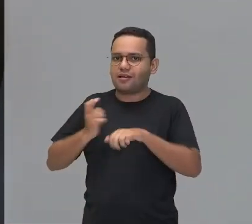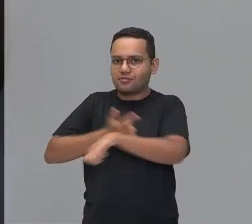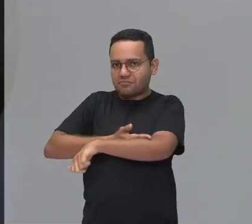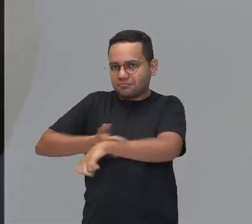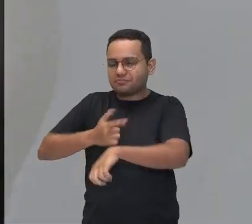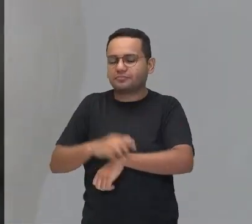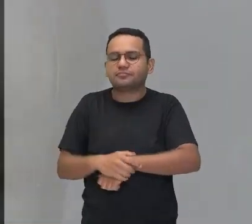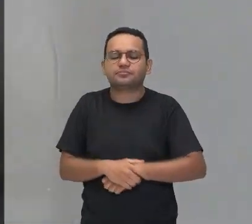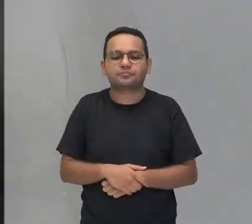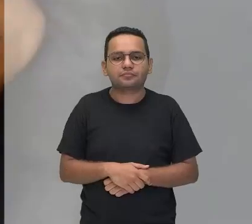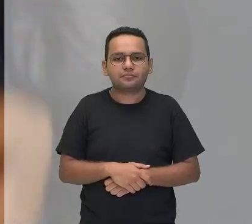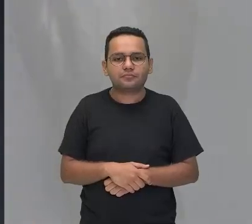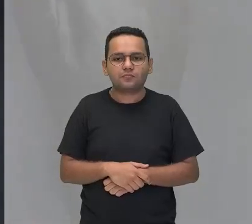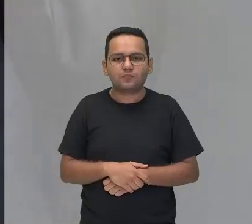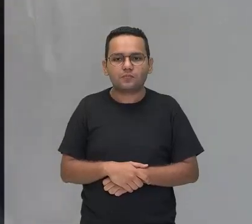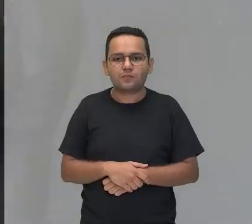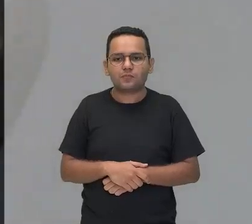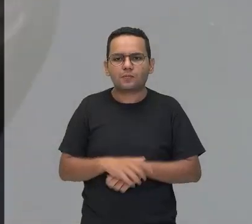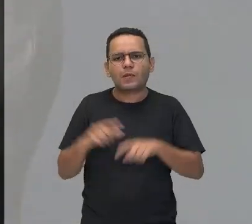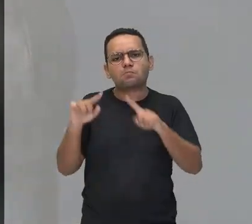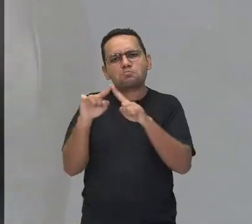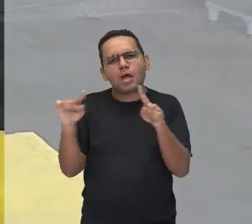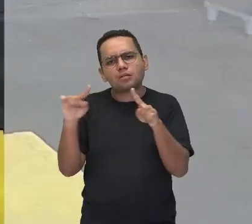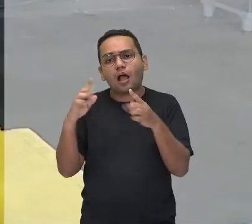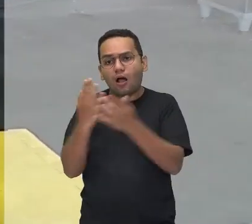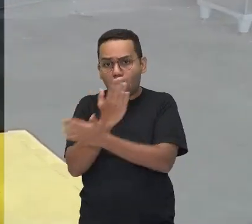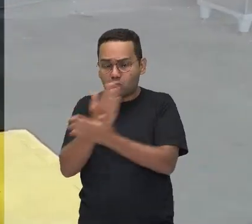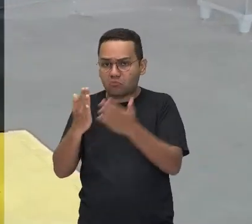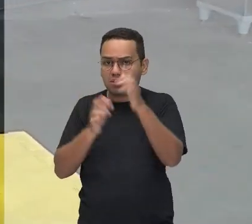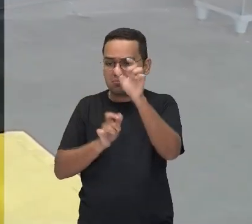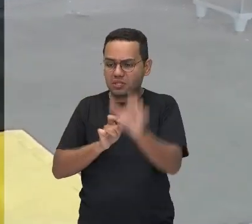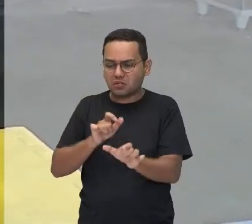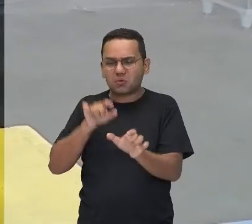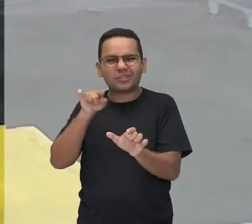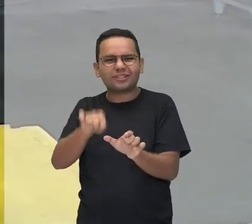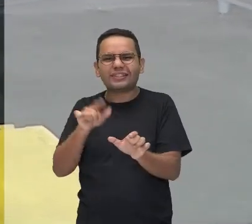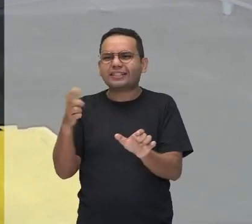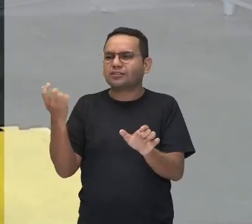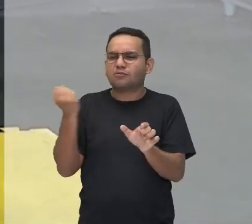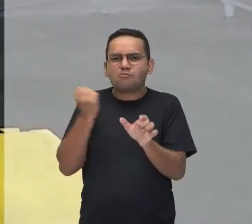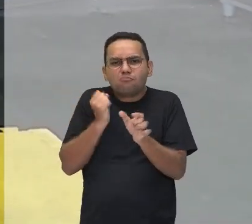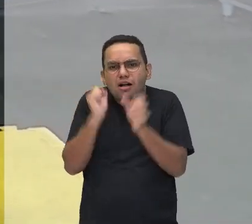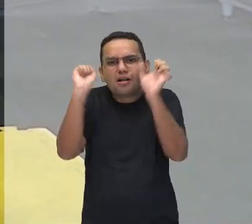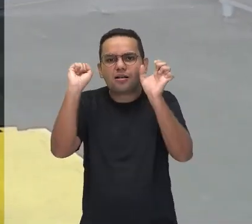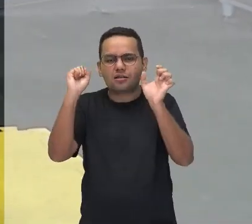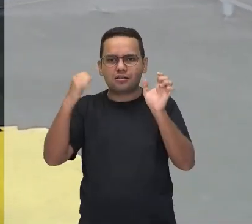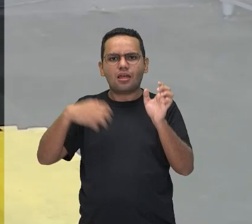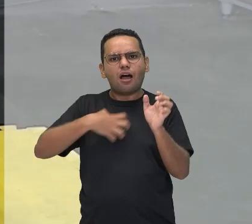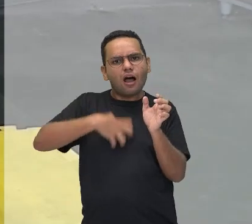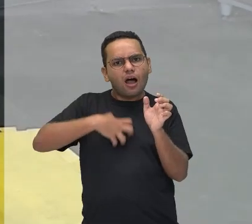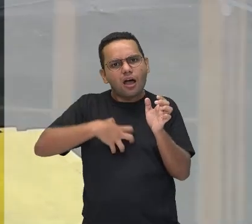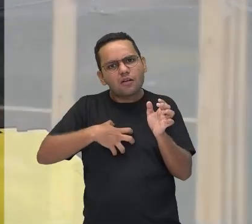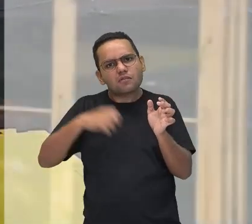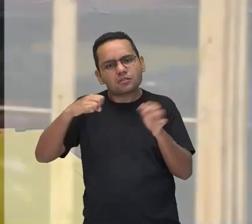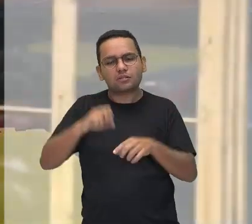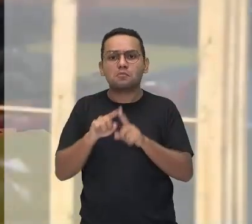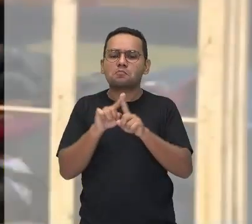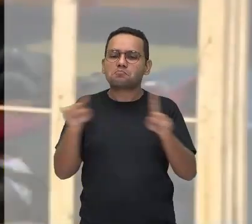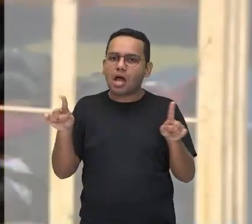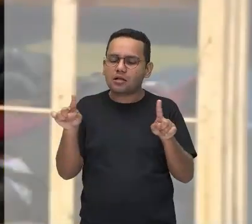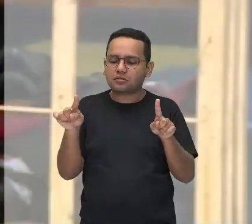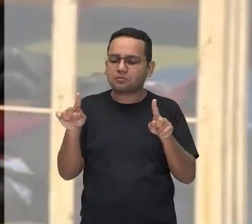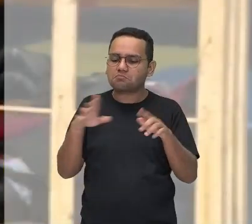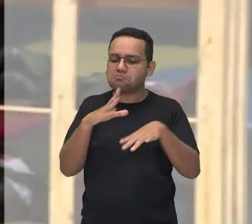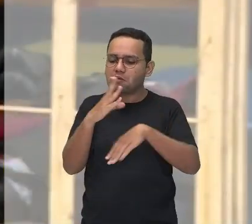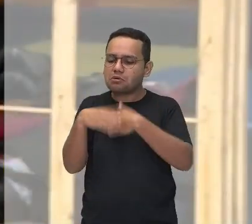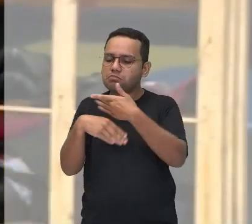que eles começam parte que era muito agressivo, né? E o esporte ele faz com que a